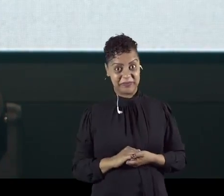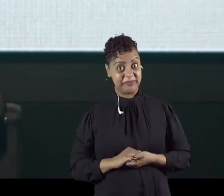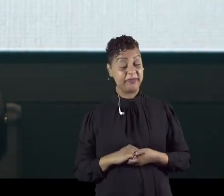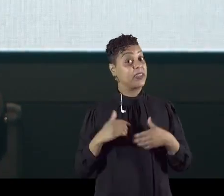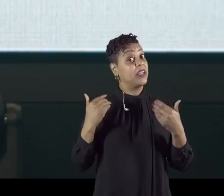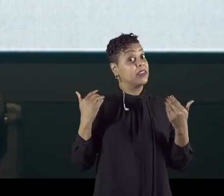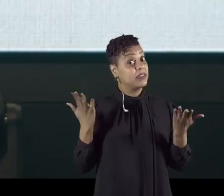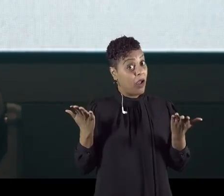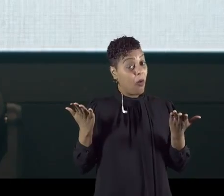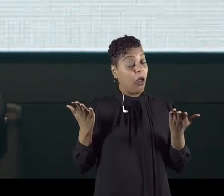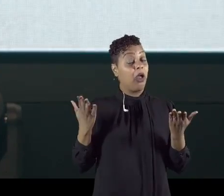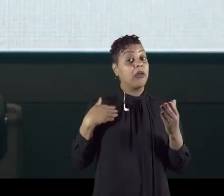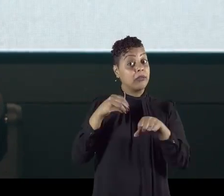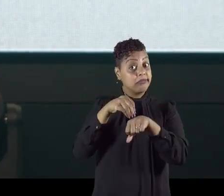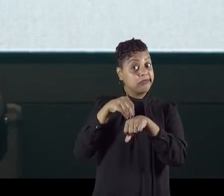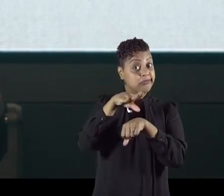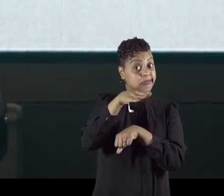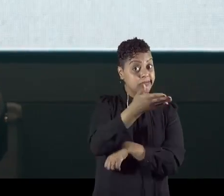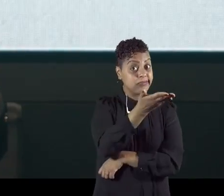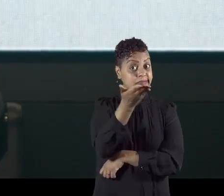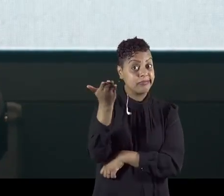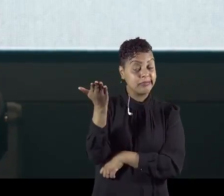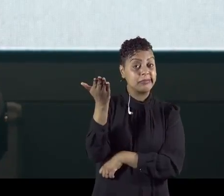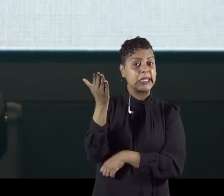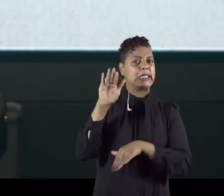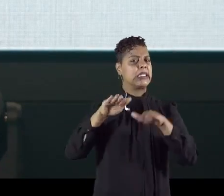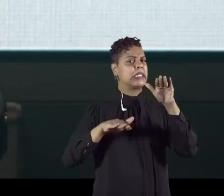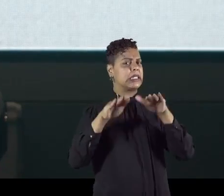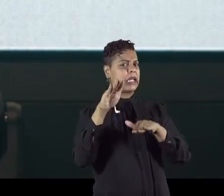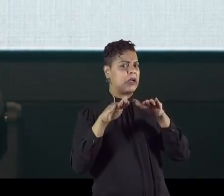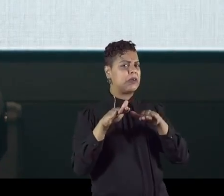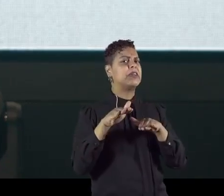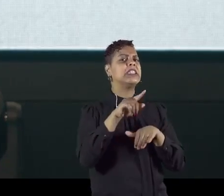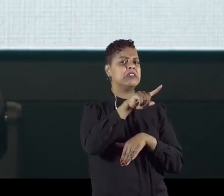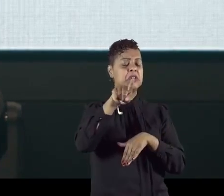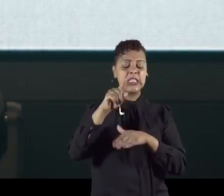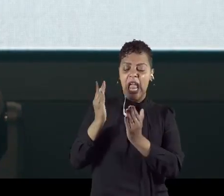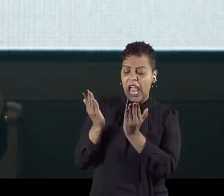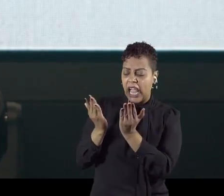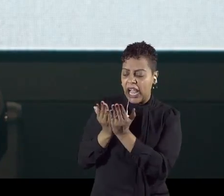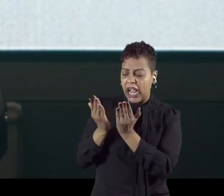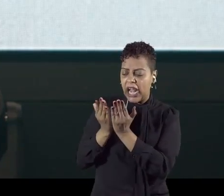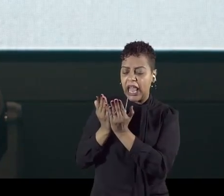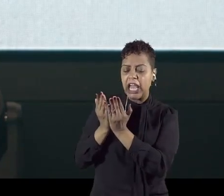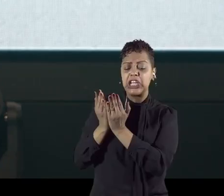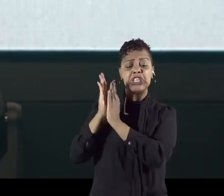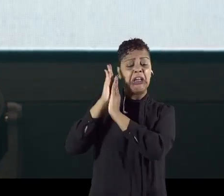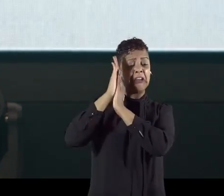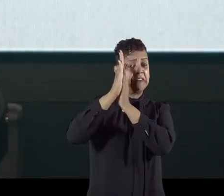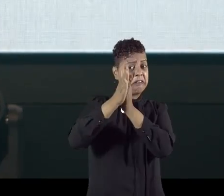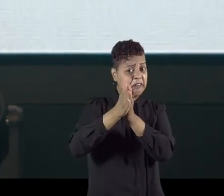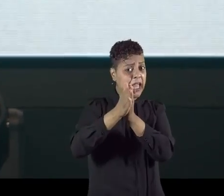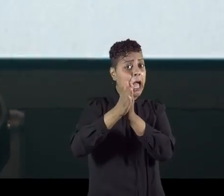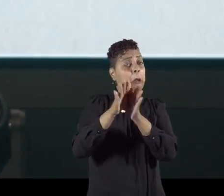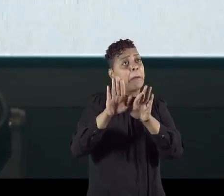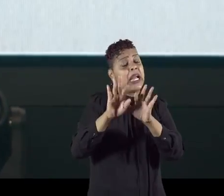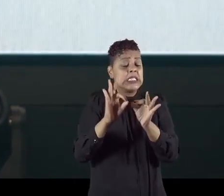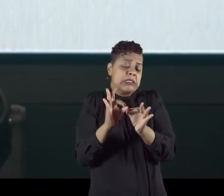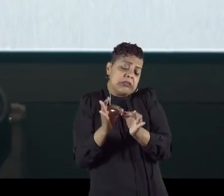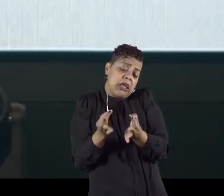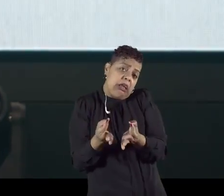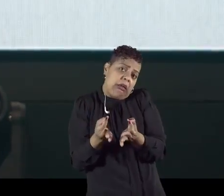Ah então quer dizer para você que talvez você seja um Crente Fiel mas que seja uma pessoa